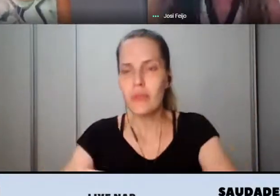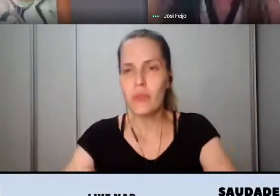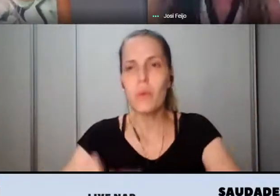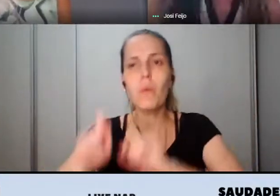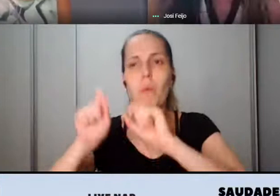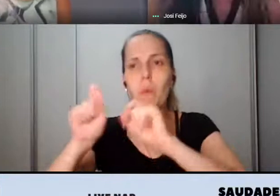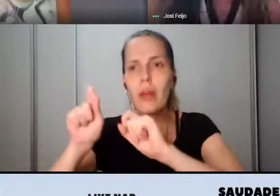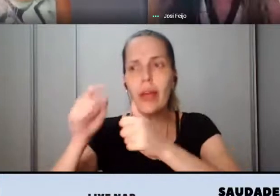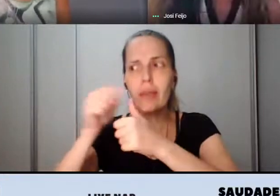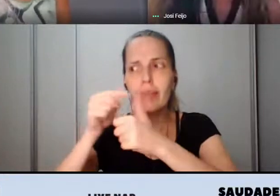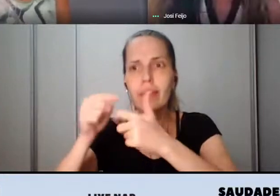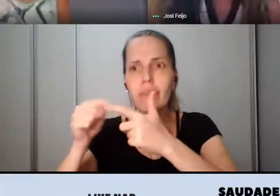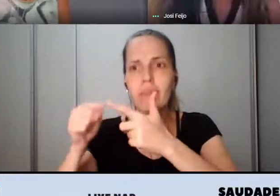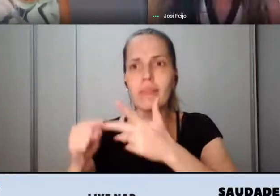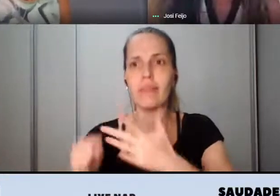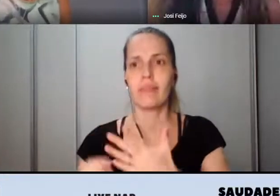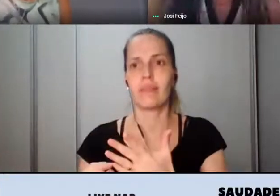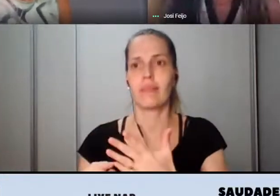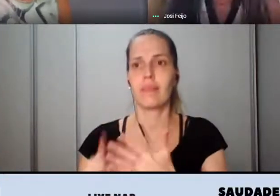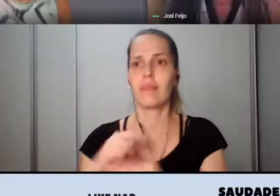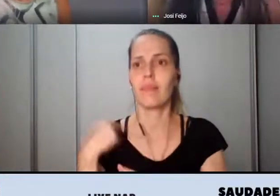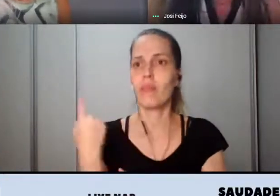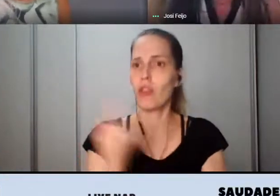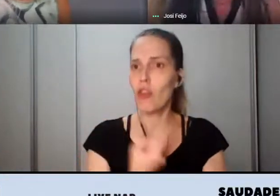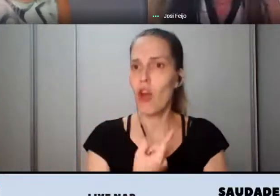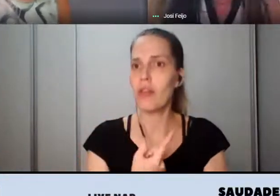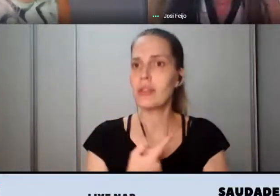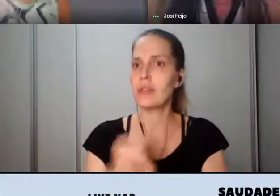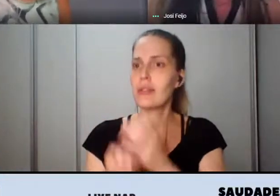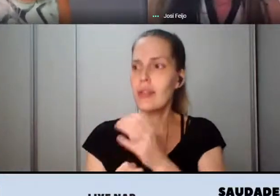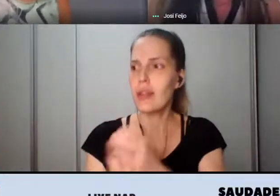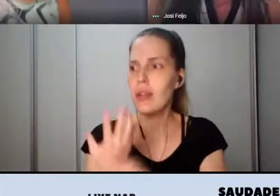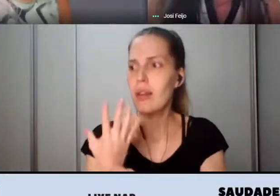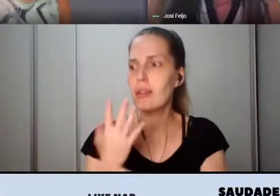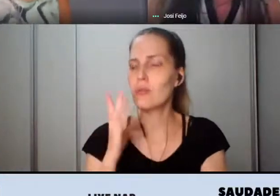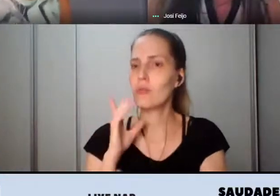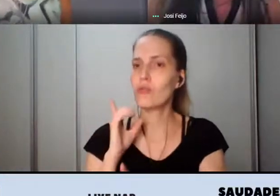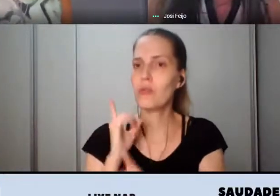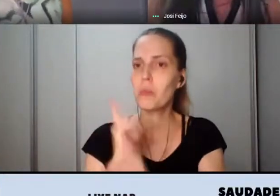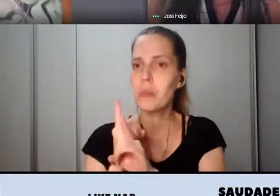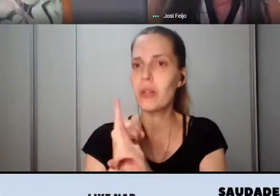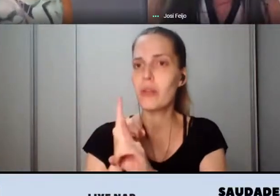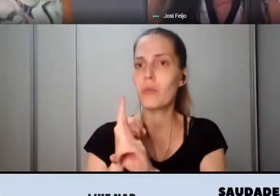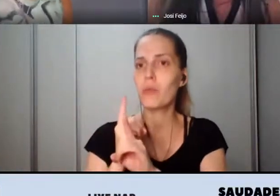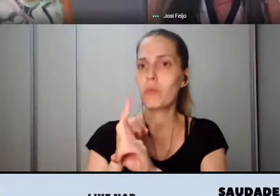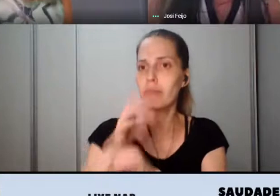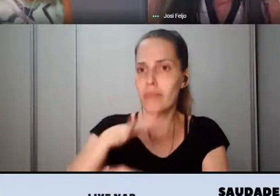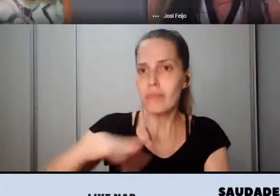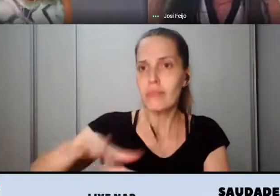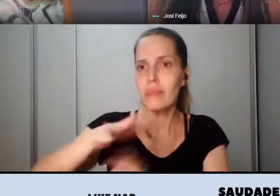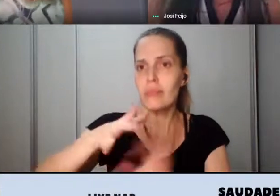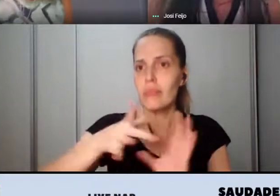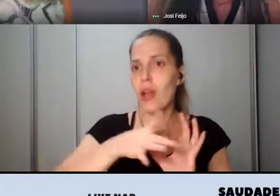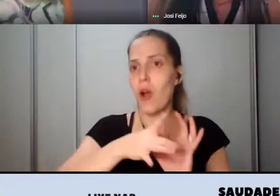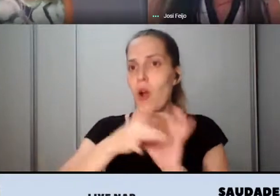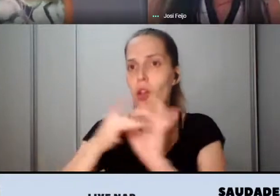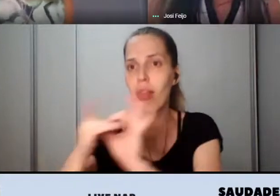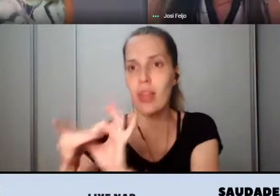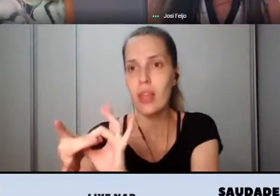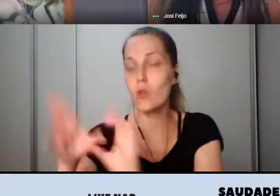a gente está construindo, ou que a gente está descobrindo, exatamente num contexto inédito mesmo,